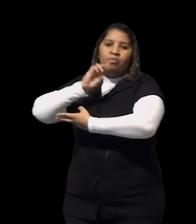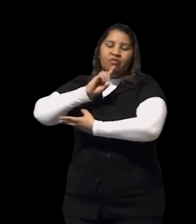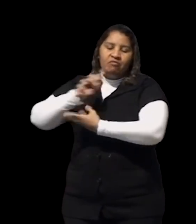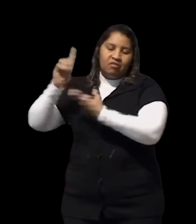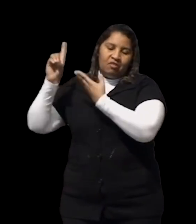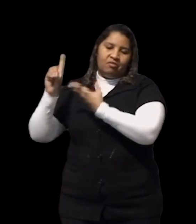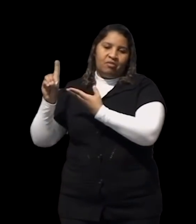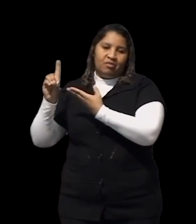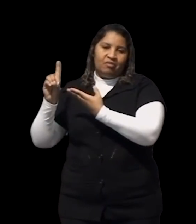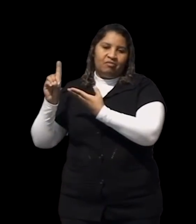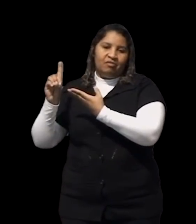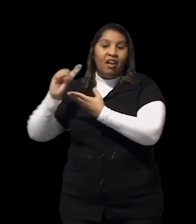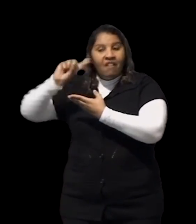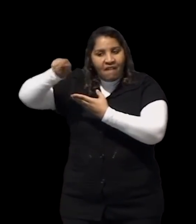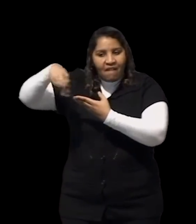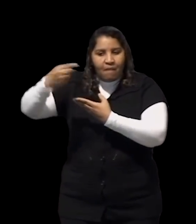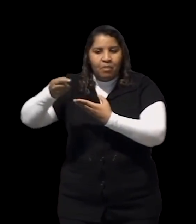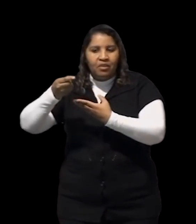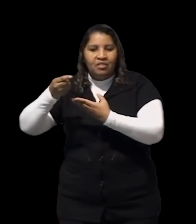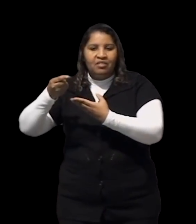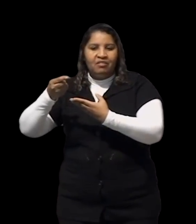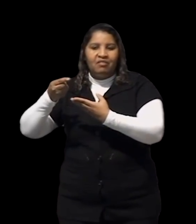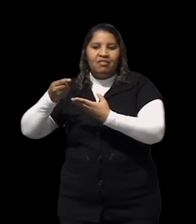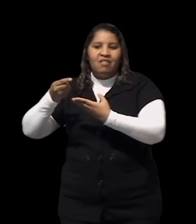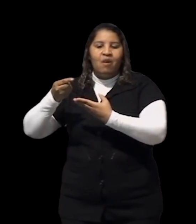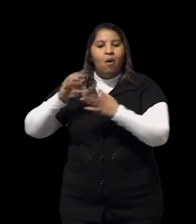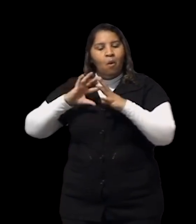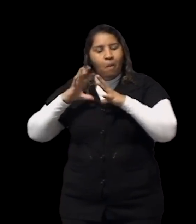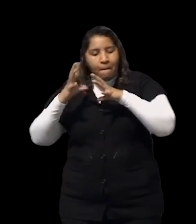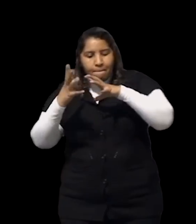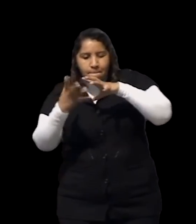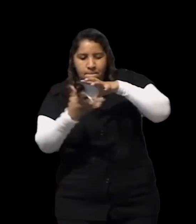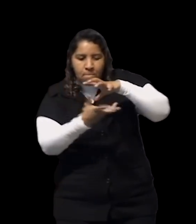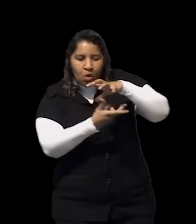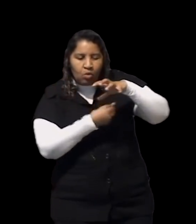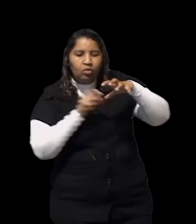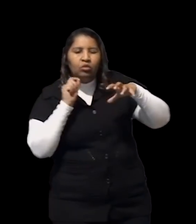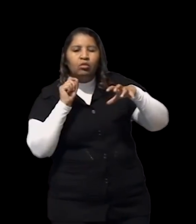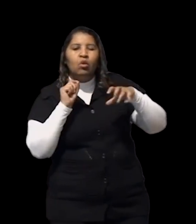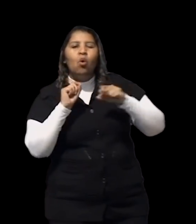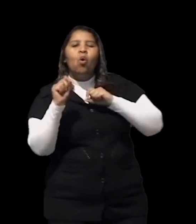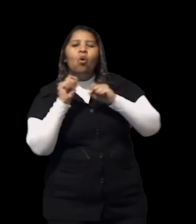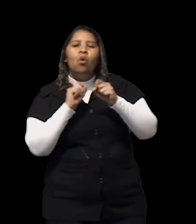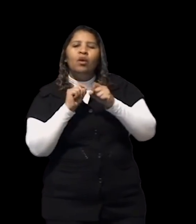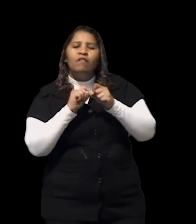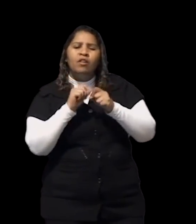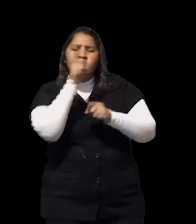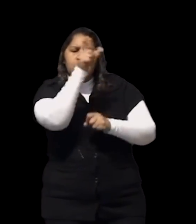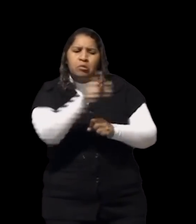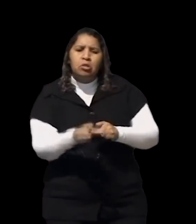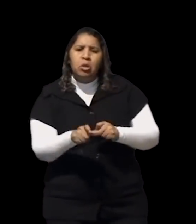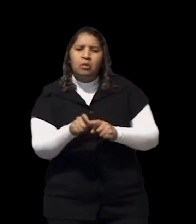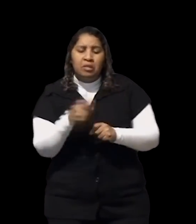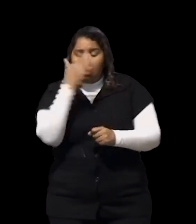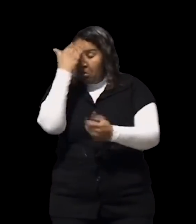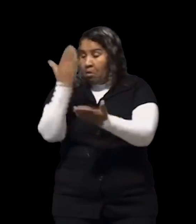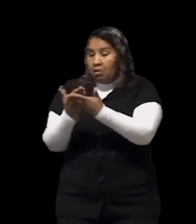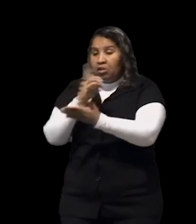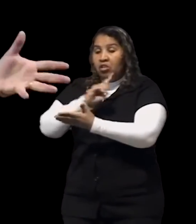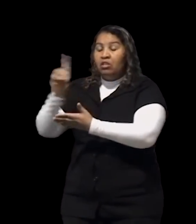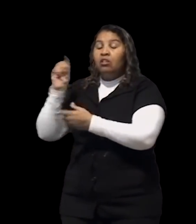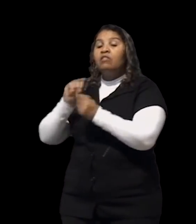Por que o mundo faz com que a gente Desista do noções São pessoas que estão competindo com a gente são